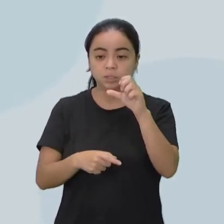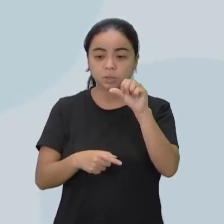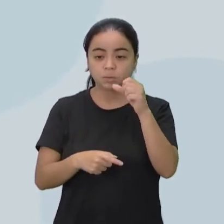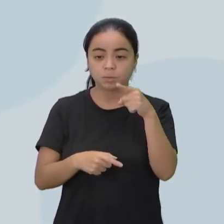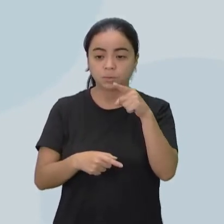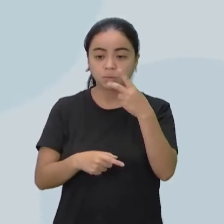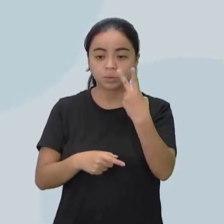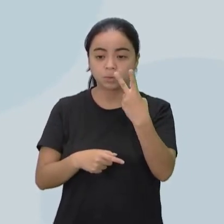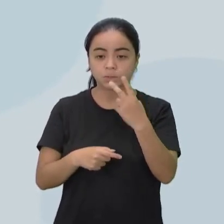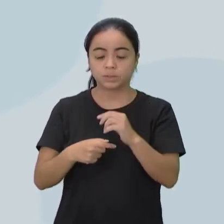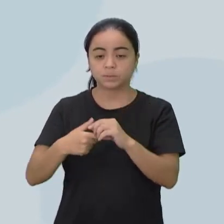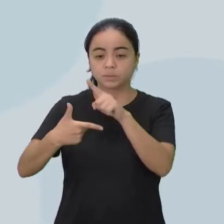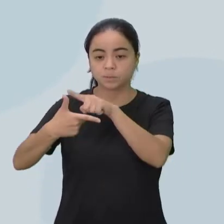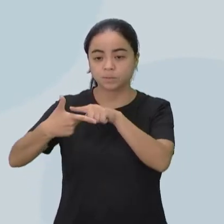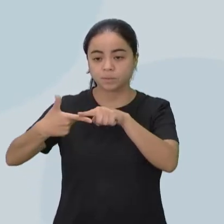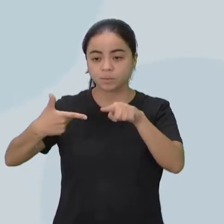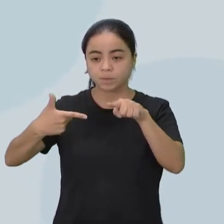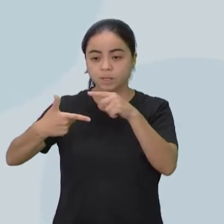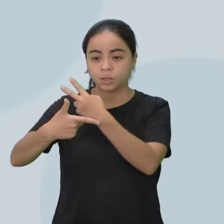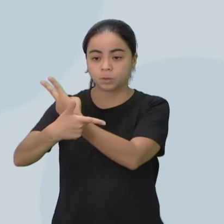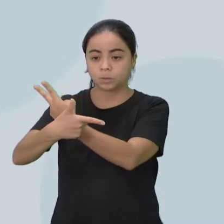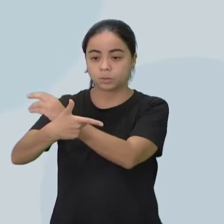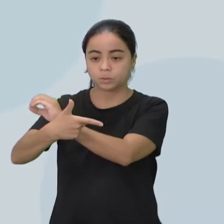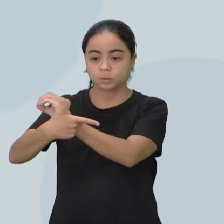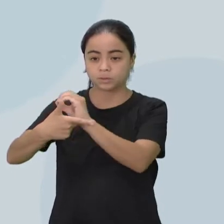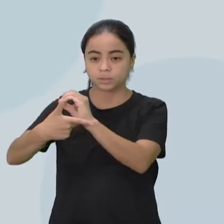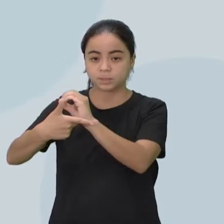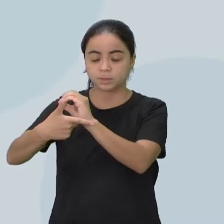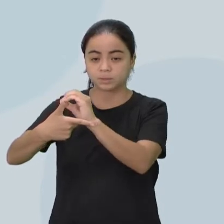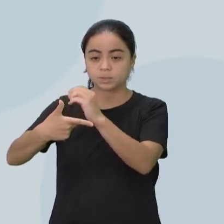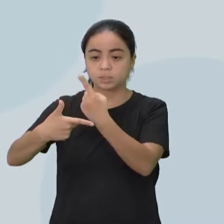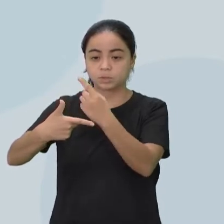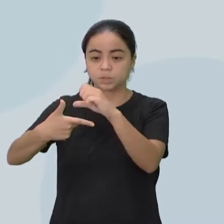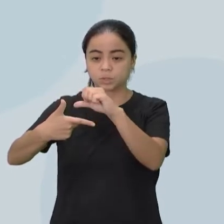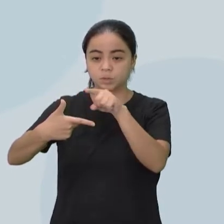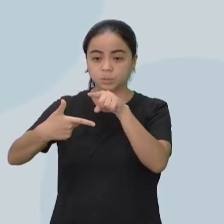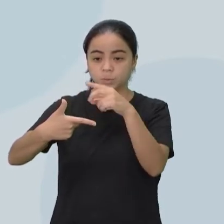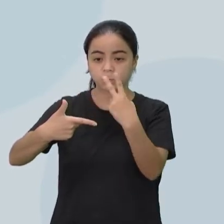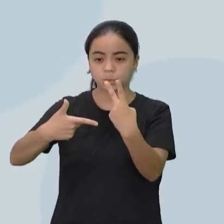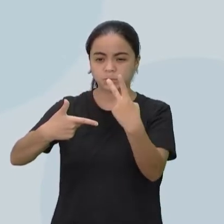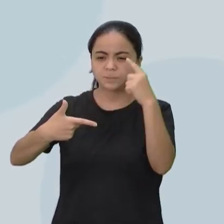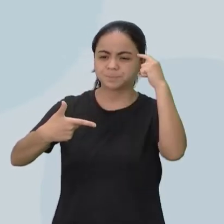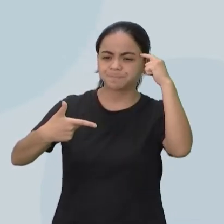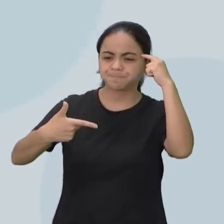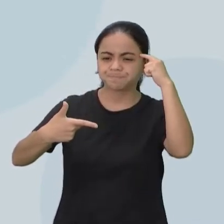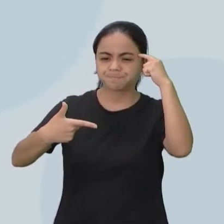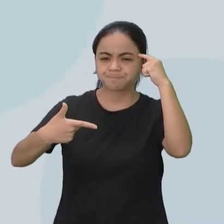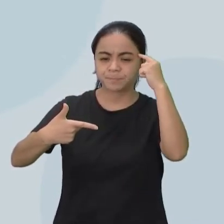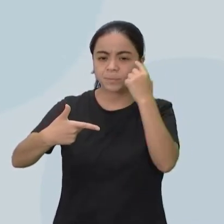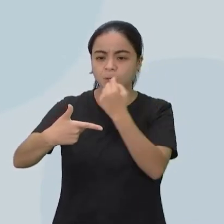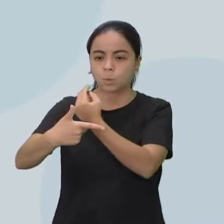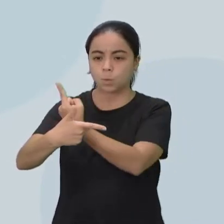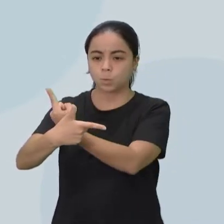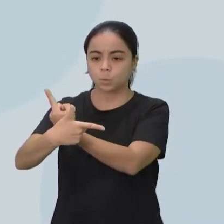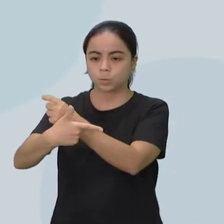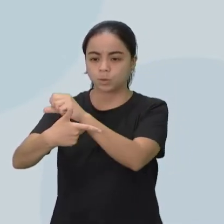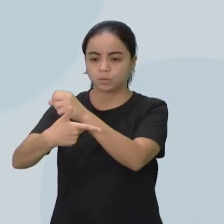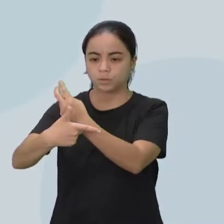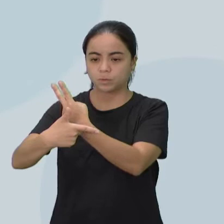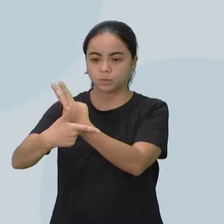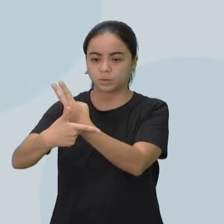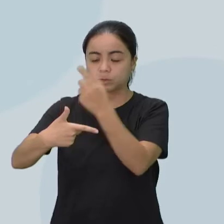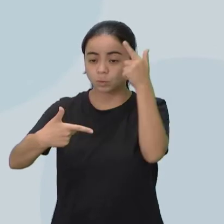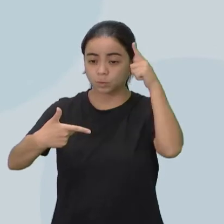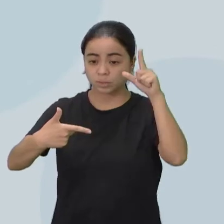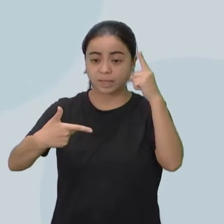219,2. Igual às casas decimais, simplifica aqui a vírgula, né? E pensa, o 192 cabe no 200?